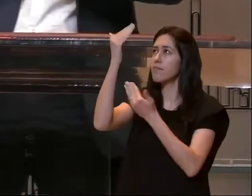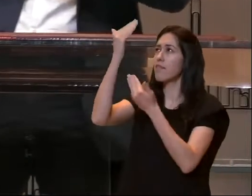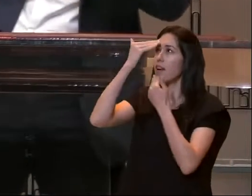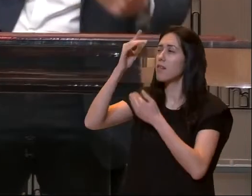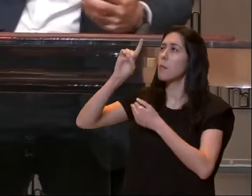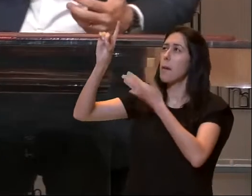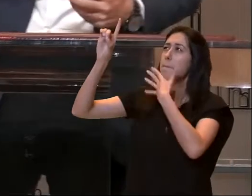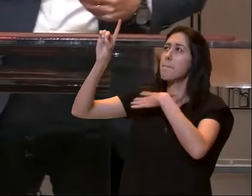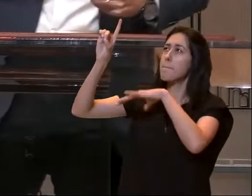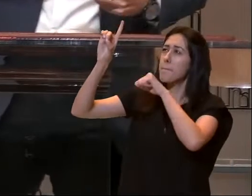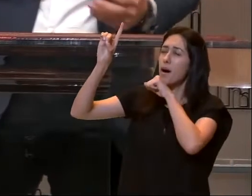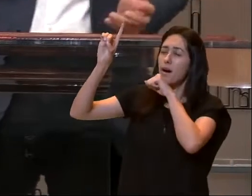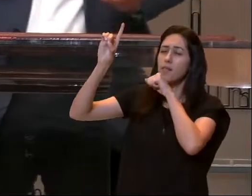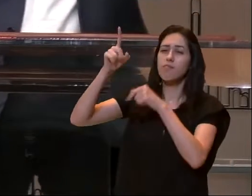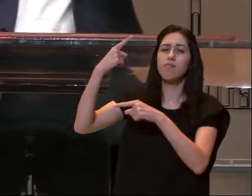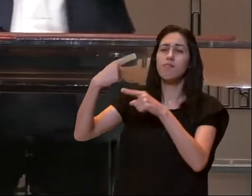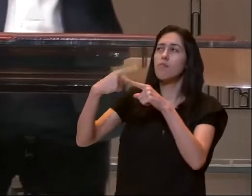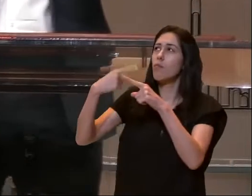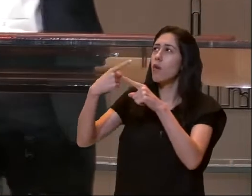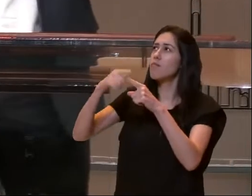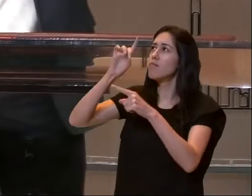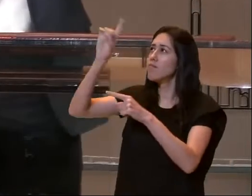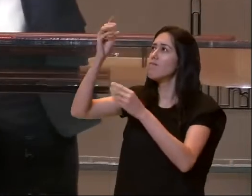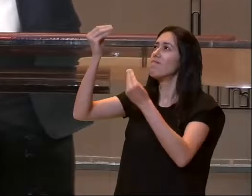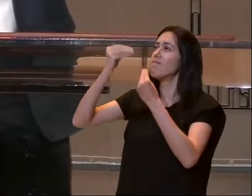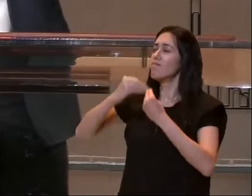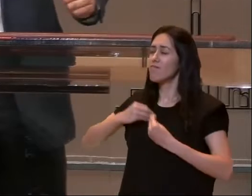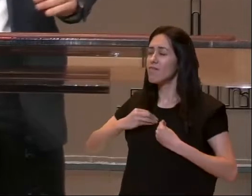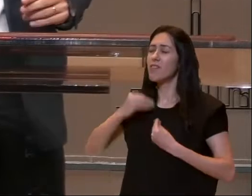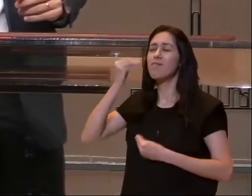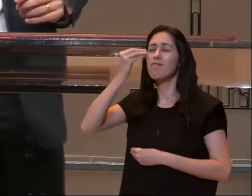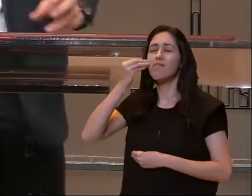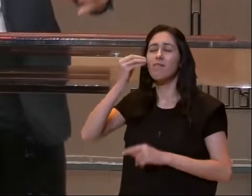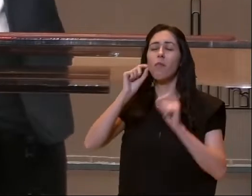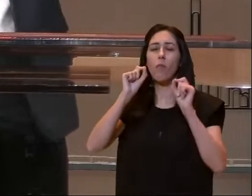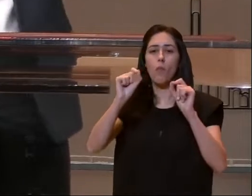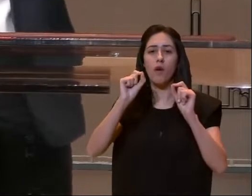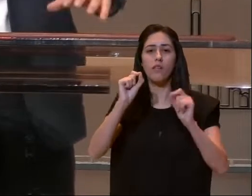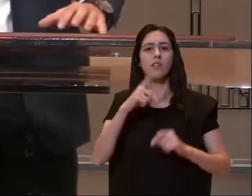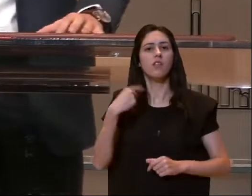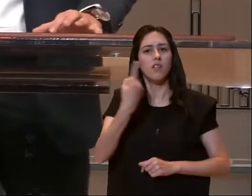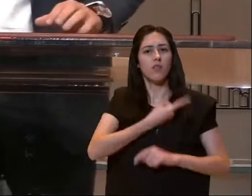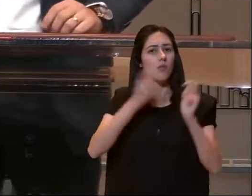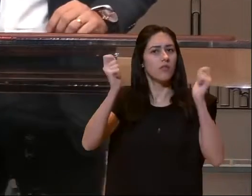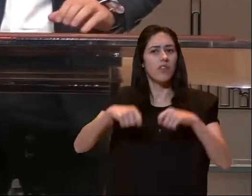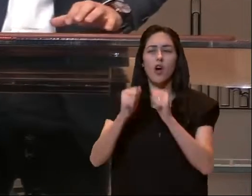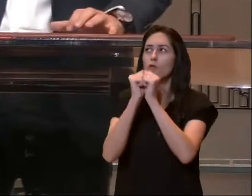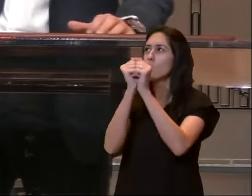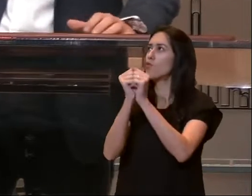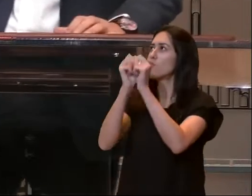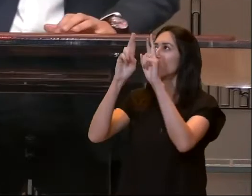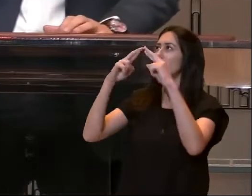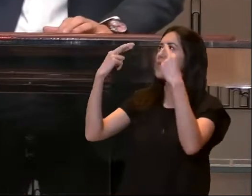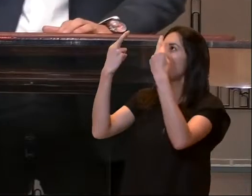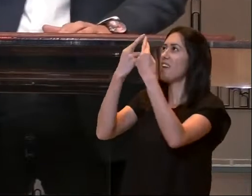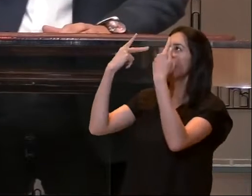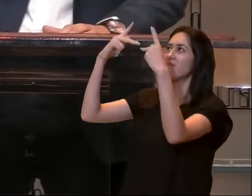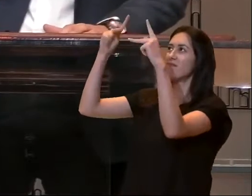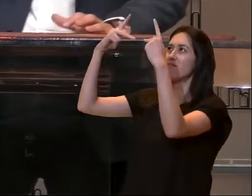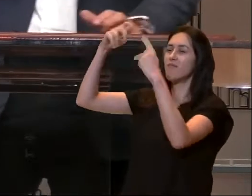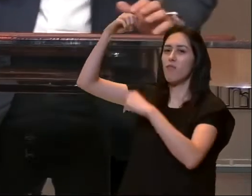tornou dignos de participar da herança dos santos no reino da